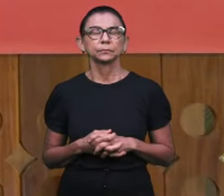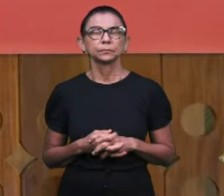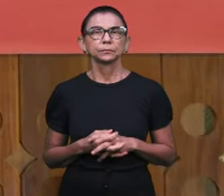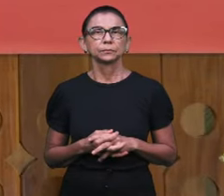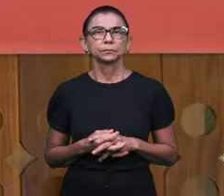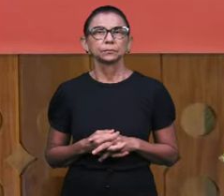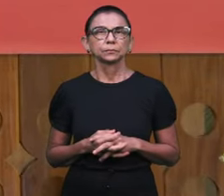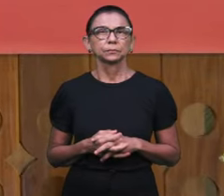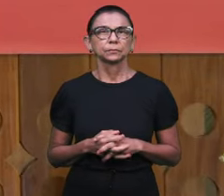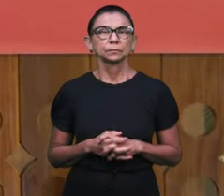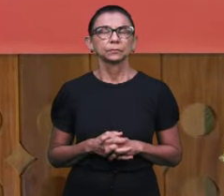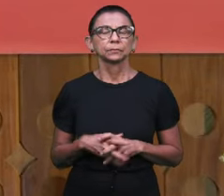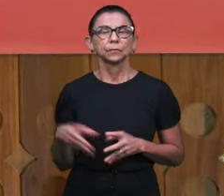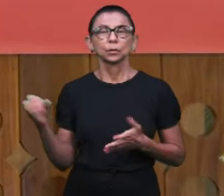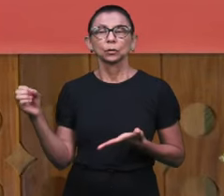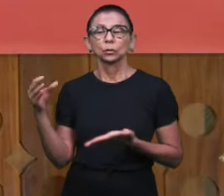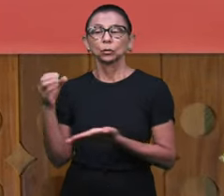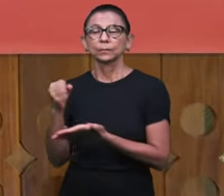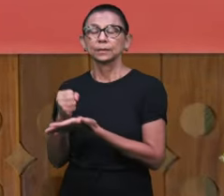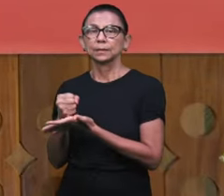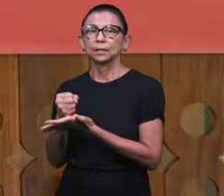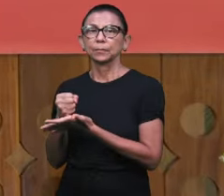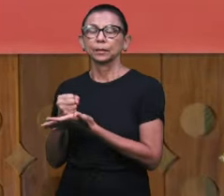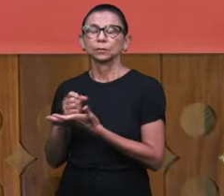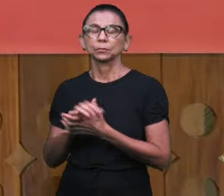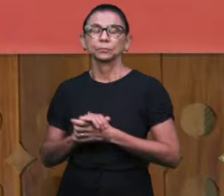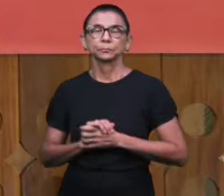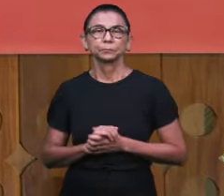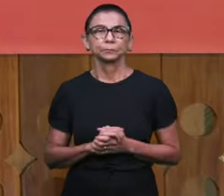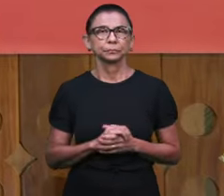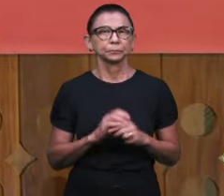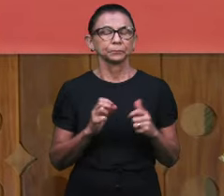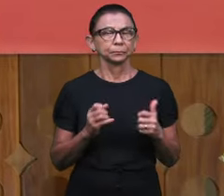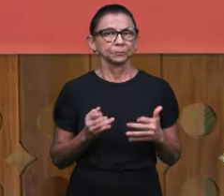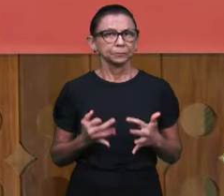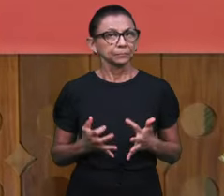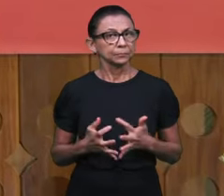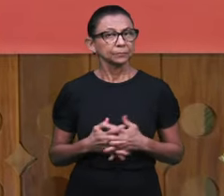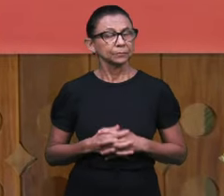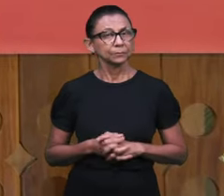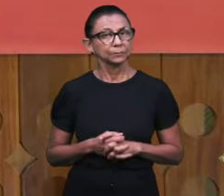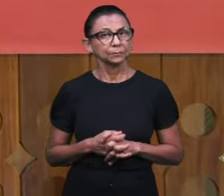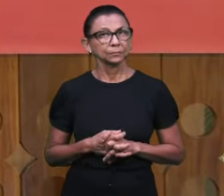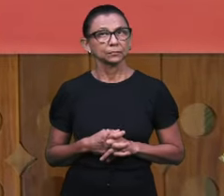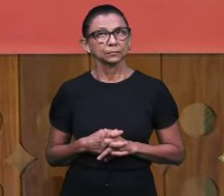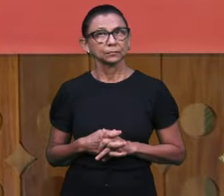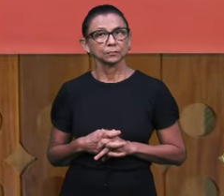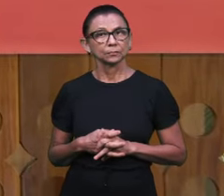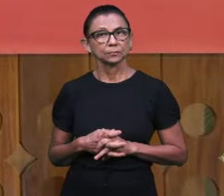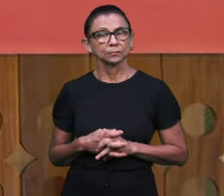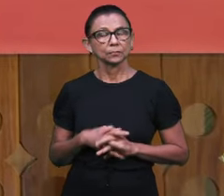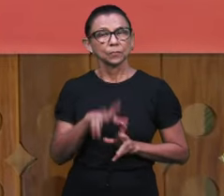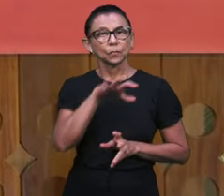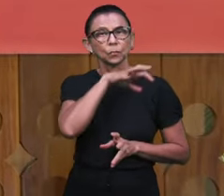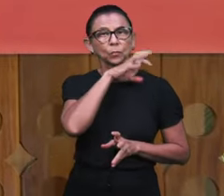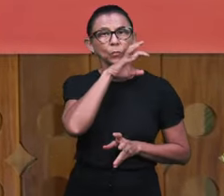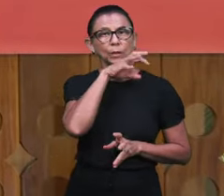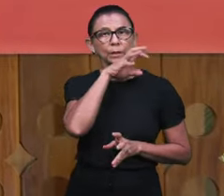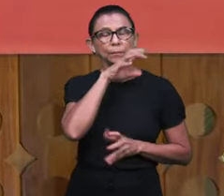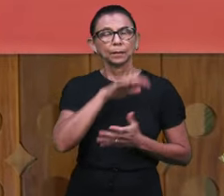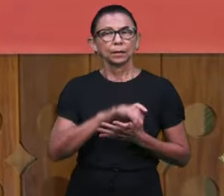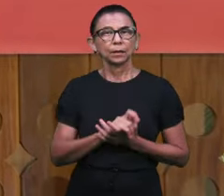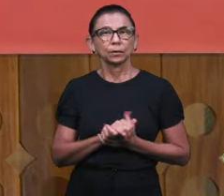o chifre do carneiro diz o seguinte, que o carneiro que